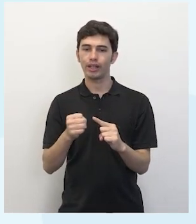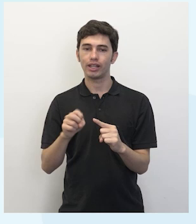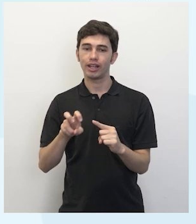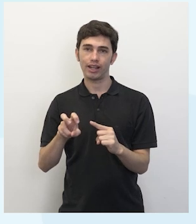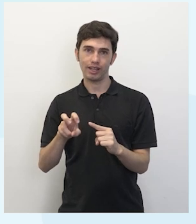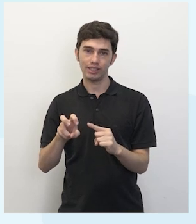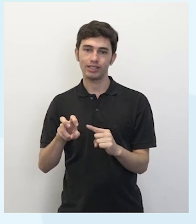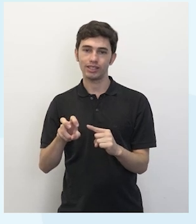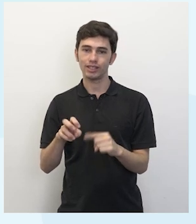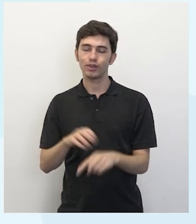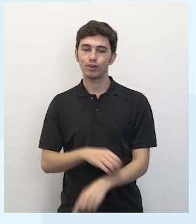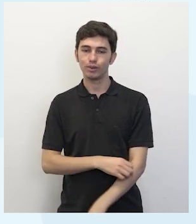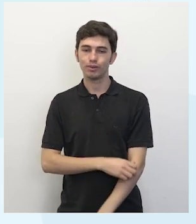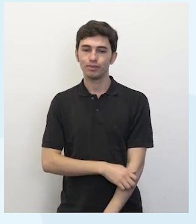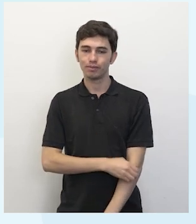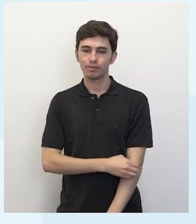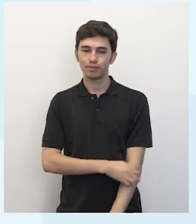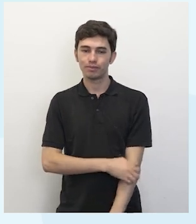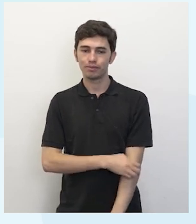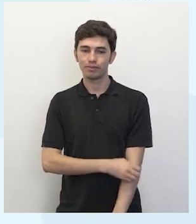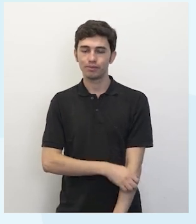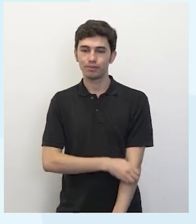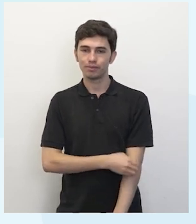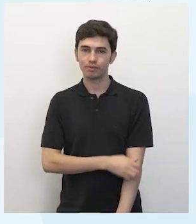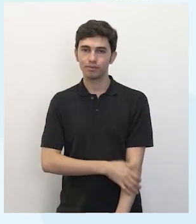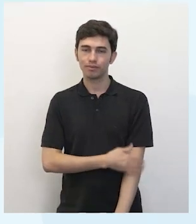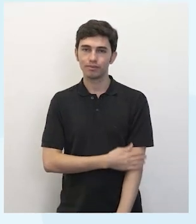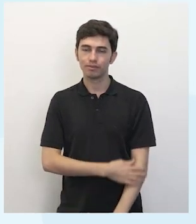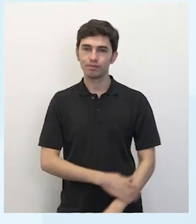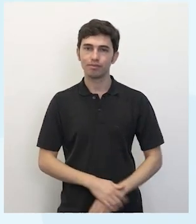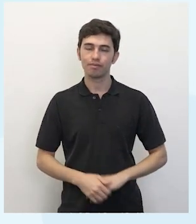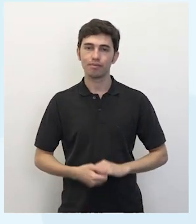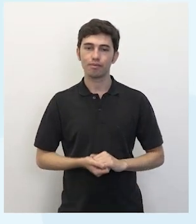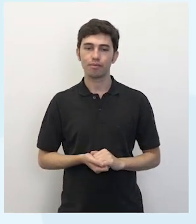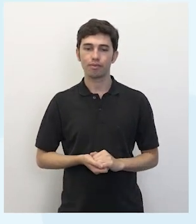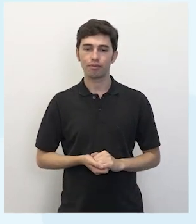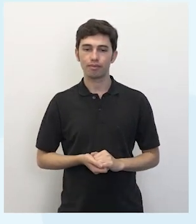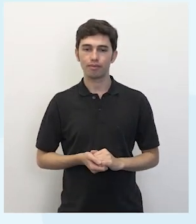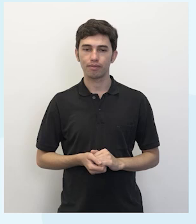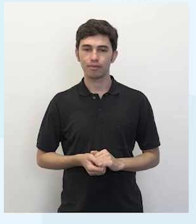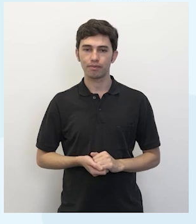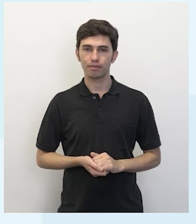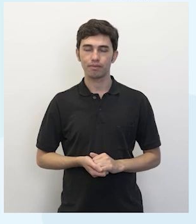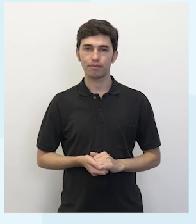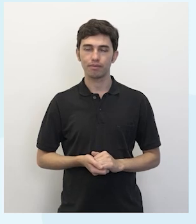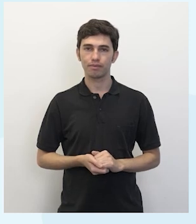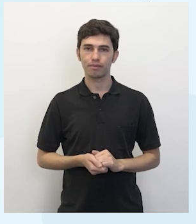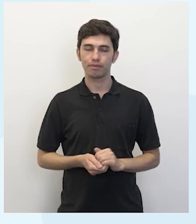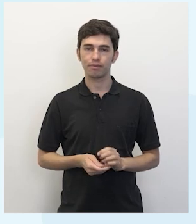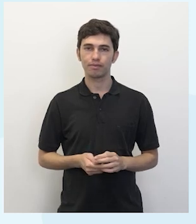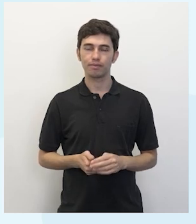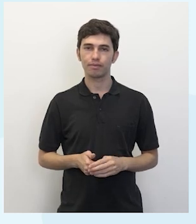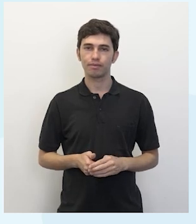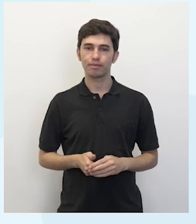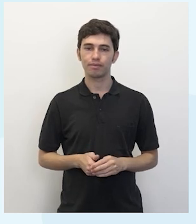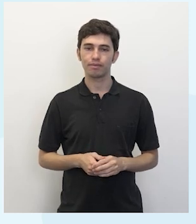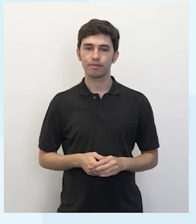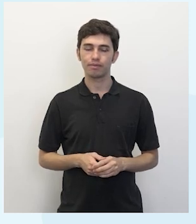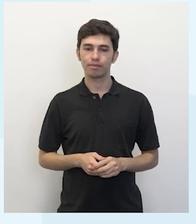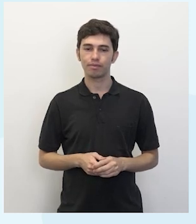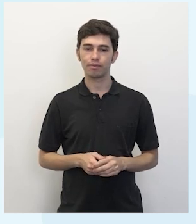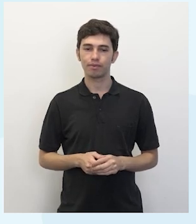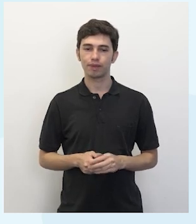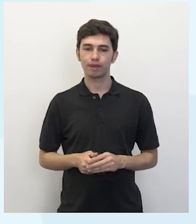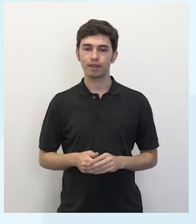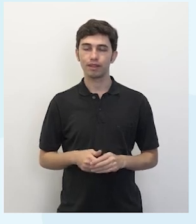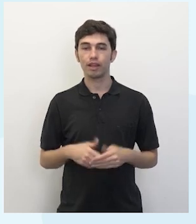vezes quanto? A quantidade de salgados produzidos, tá? Ou seja, N vezes 85. Depois eu limpo a lousa ali, tá ok? E